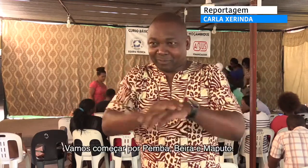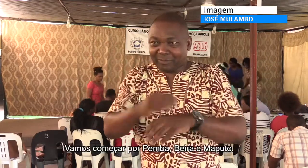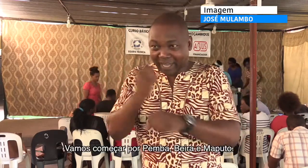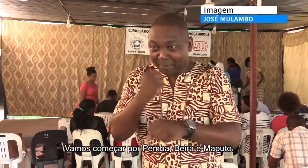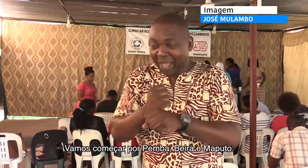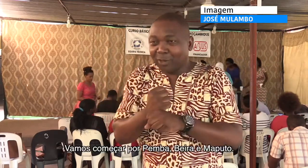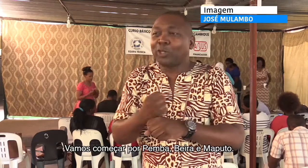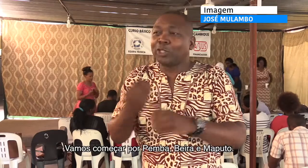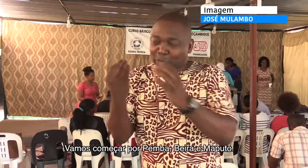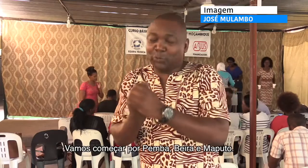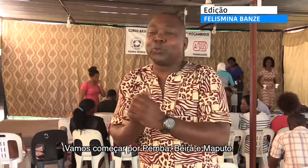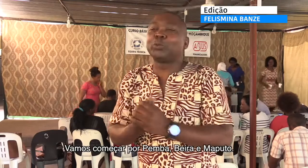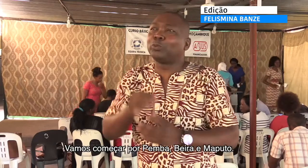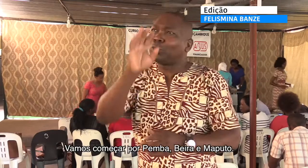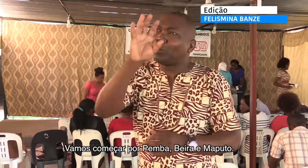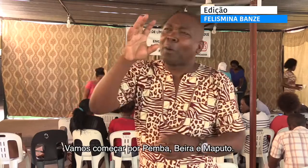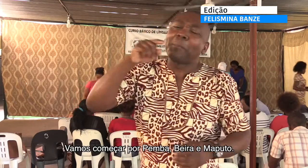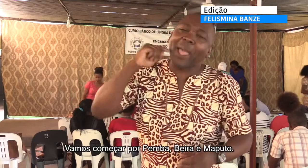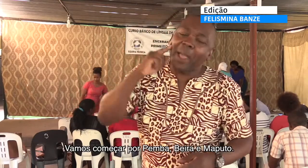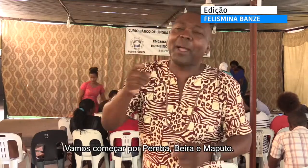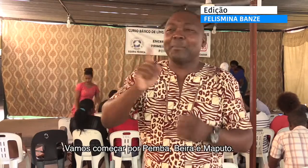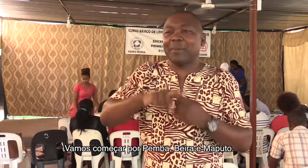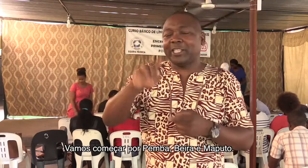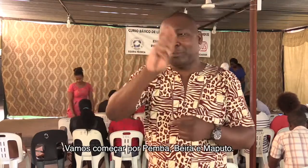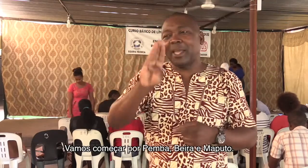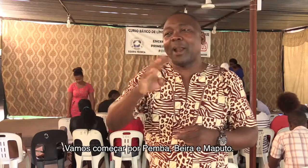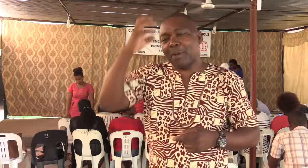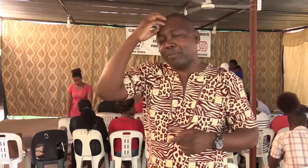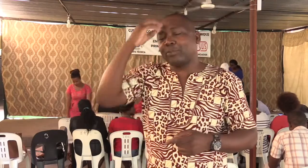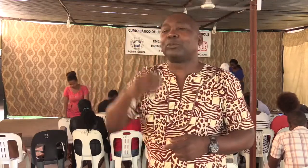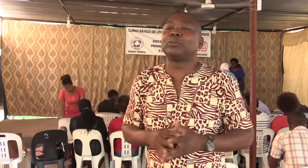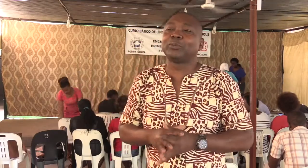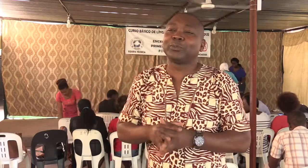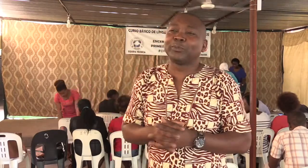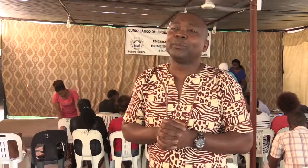Vamos começar por Pemba, Beira e Maputo.